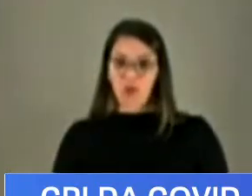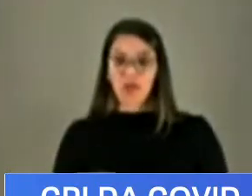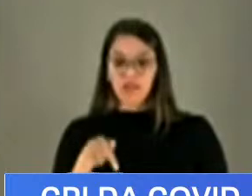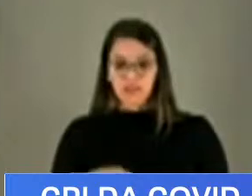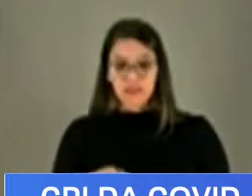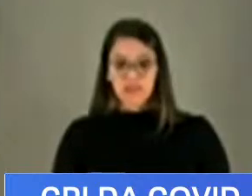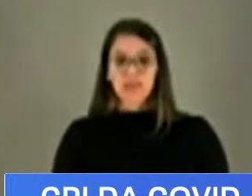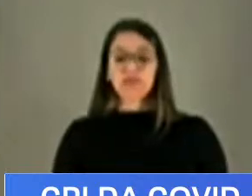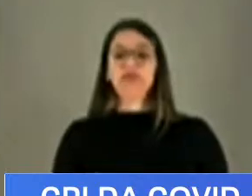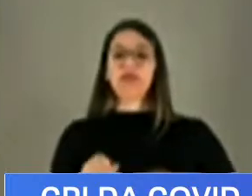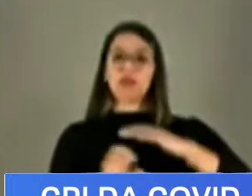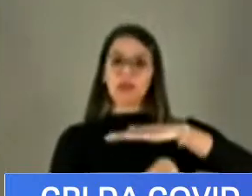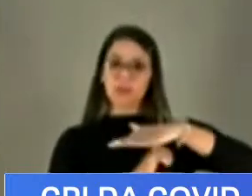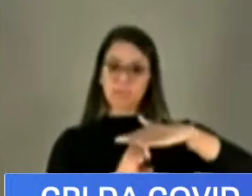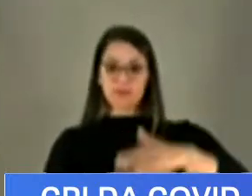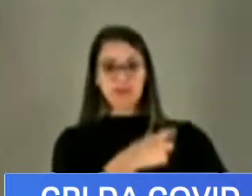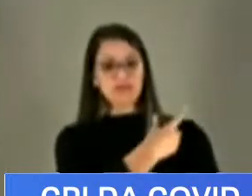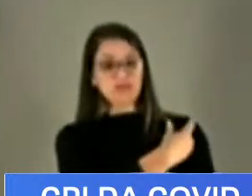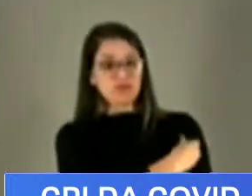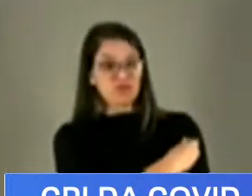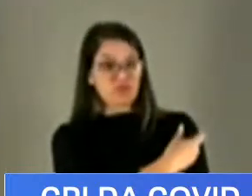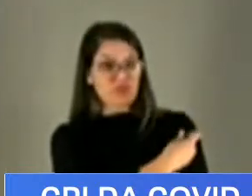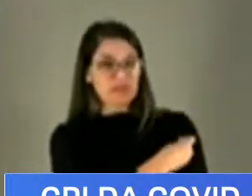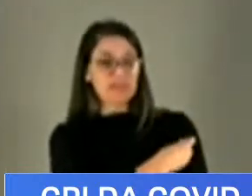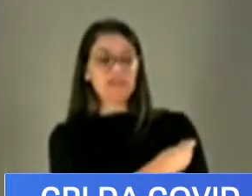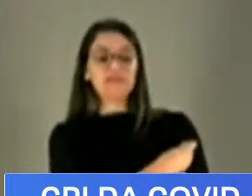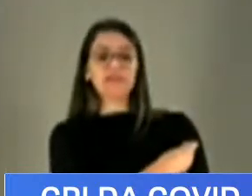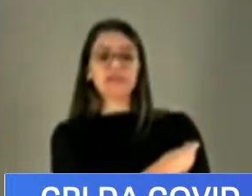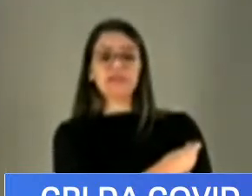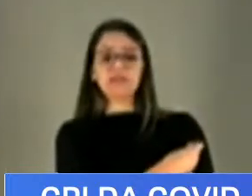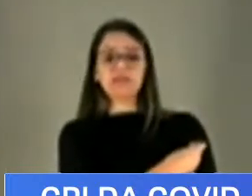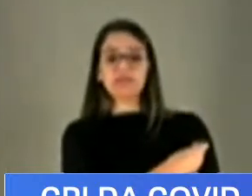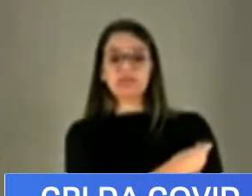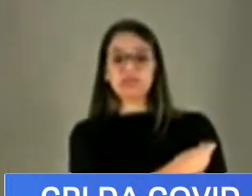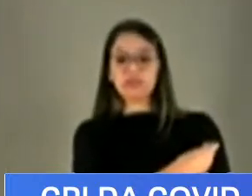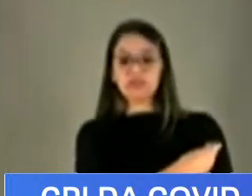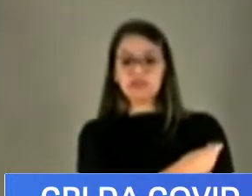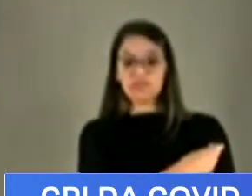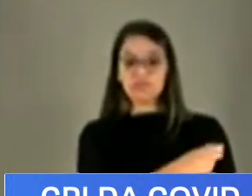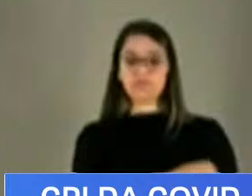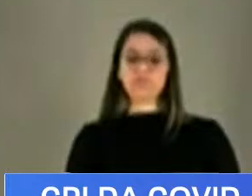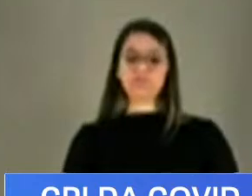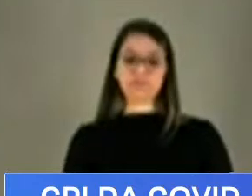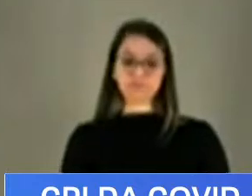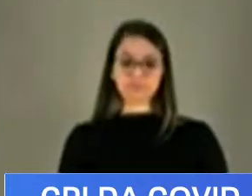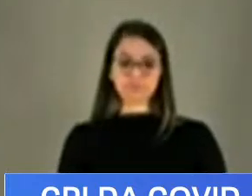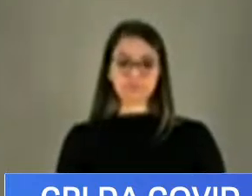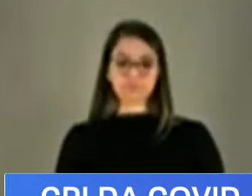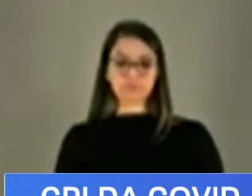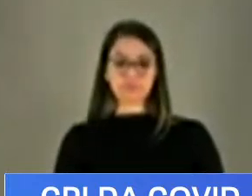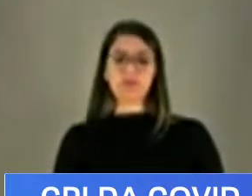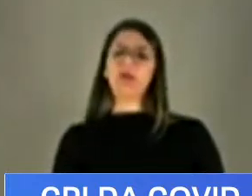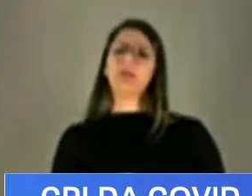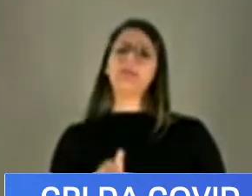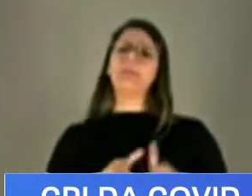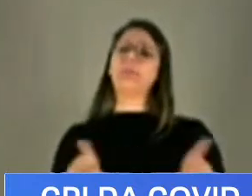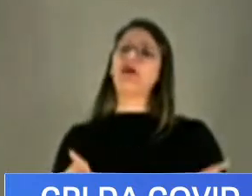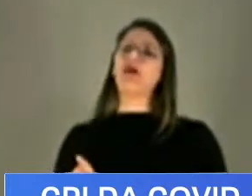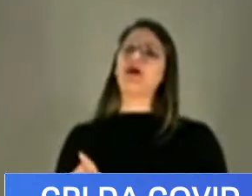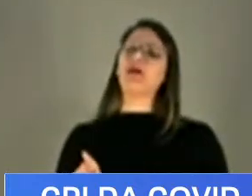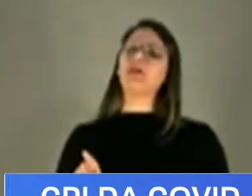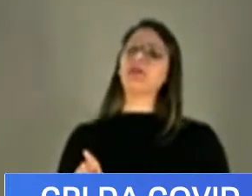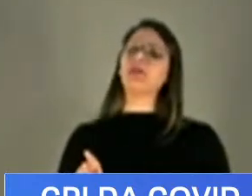depoente, que empresas de vacina se eximem no caso da cloroquina. Se eximem, né? Mas e no caso da cloroquina, quem